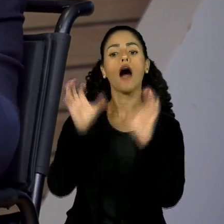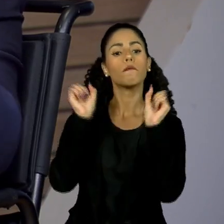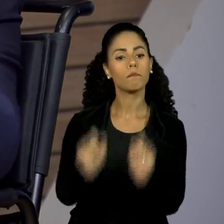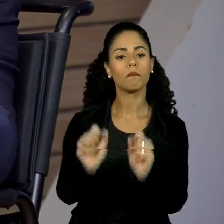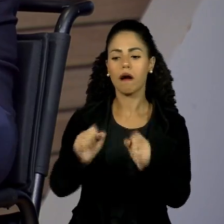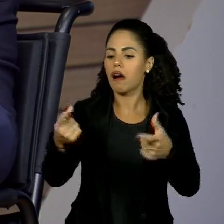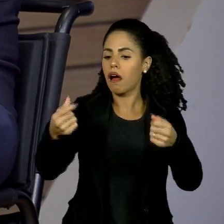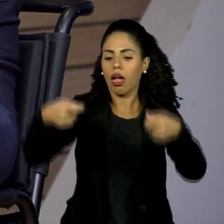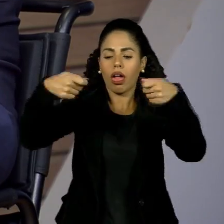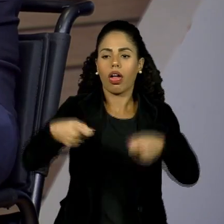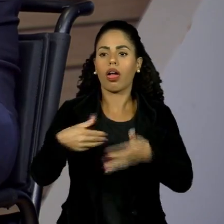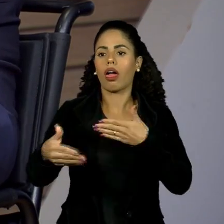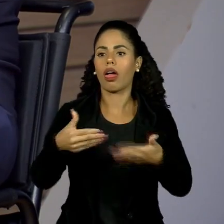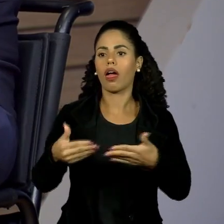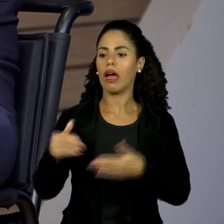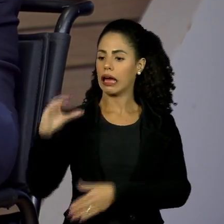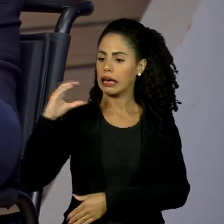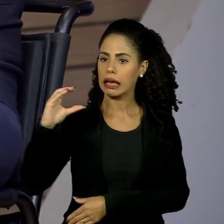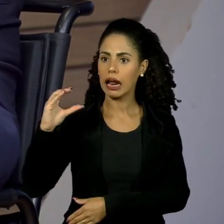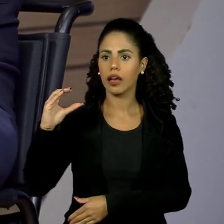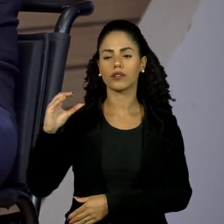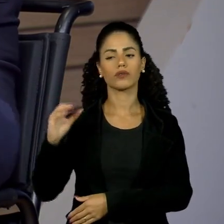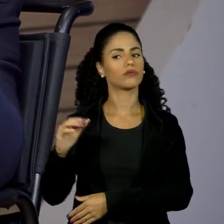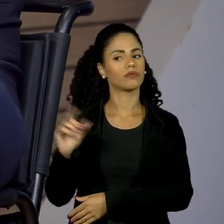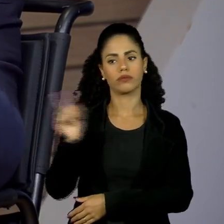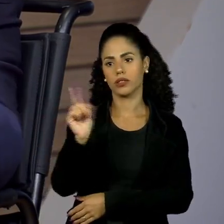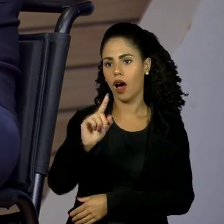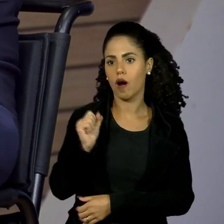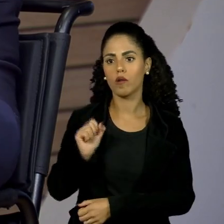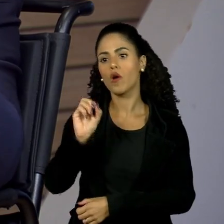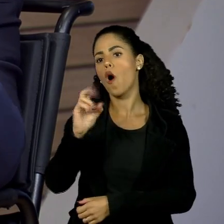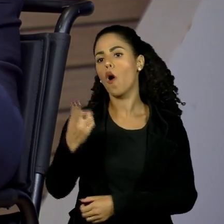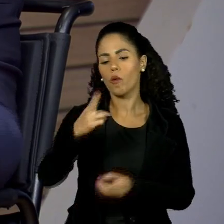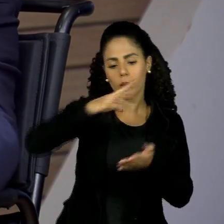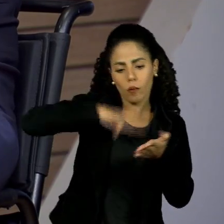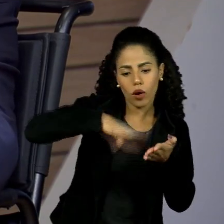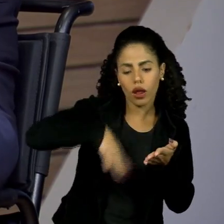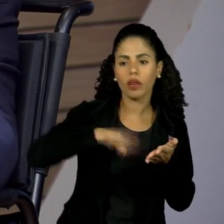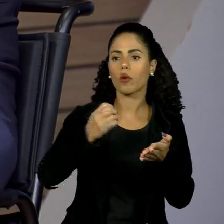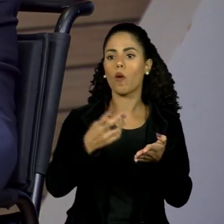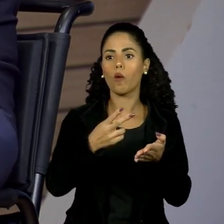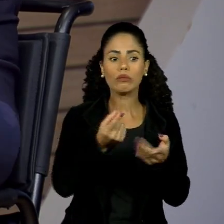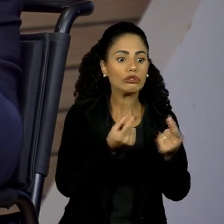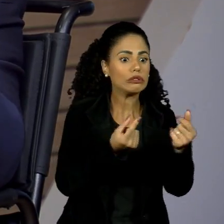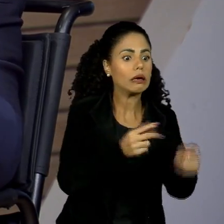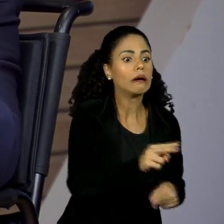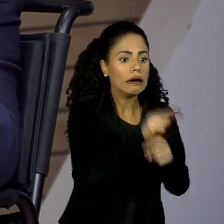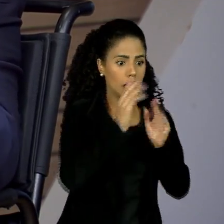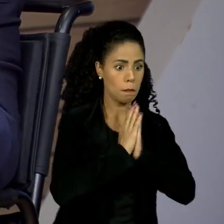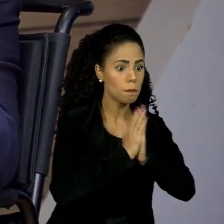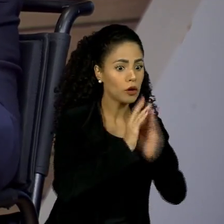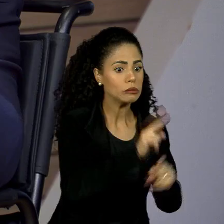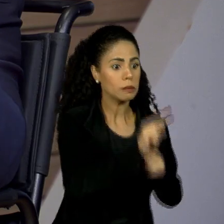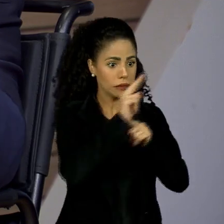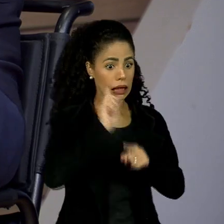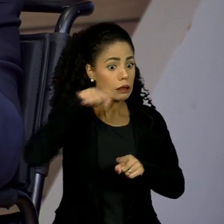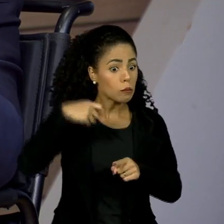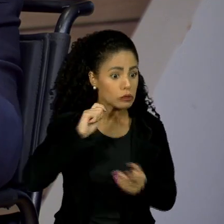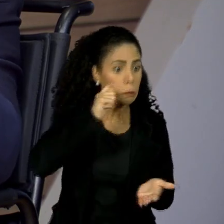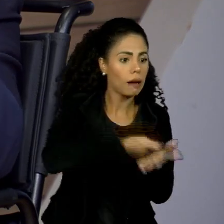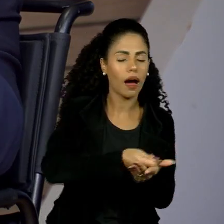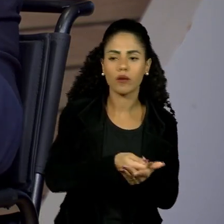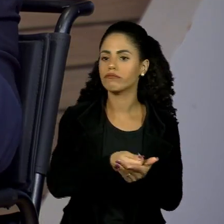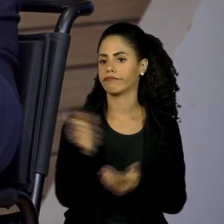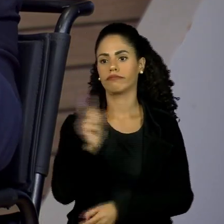apostador utilize crédito, cartão de crédito, boleto, dinheiro que não é dele para apostar. E, além disso, isso que eu já falei, esses